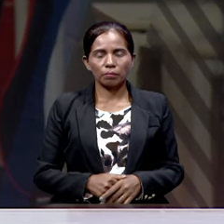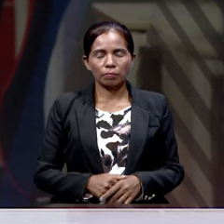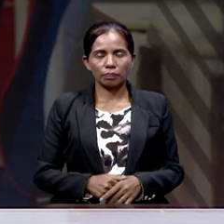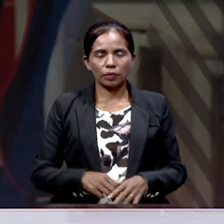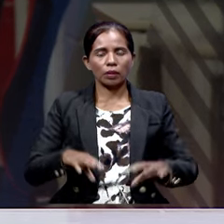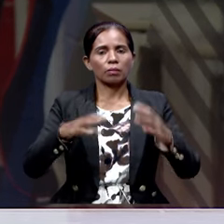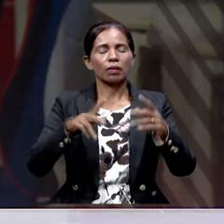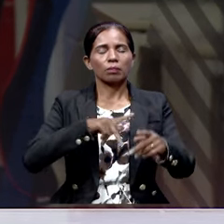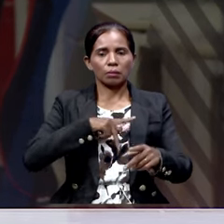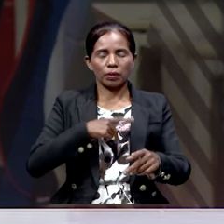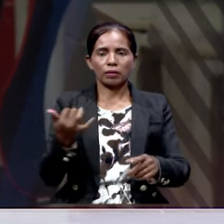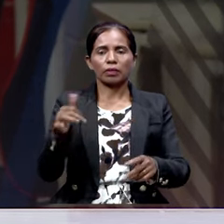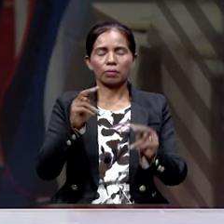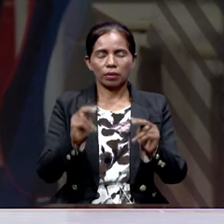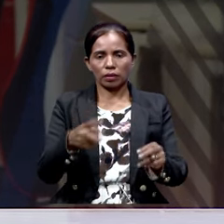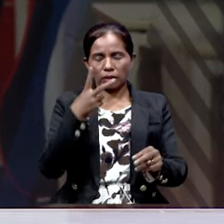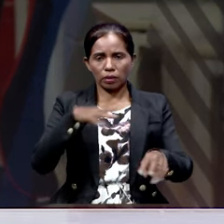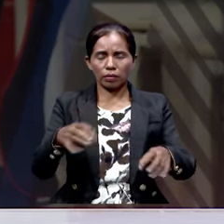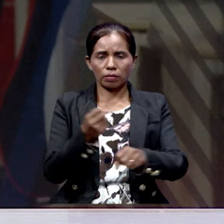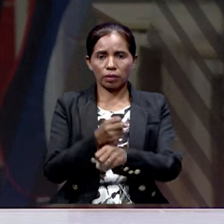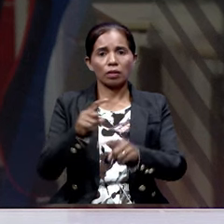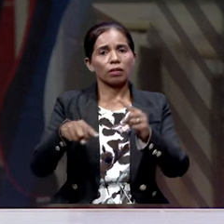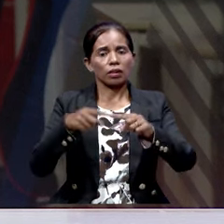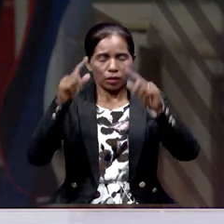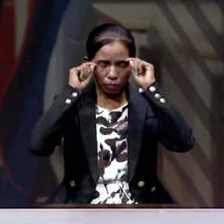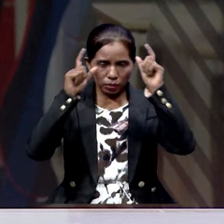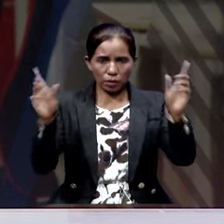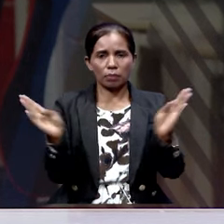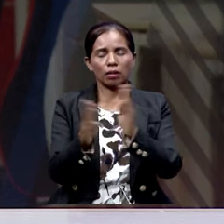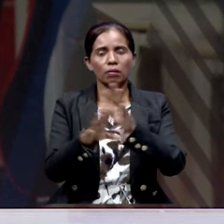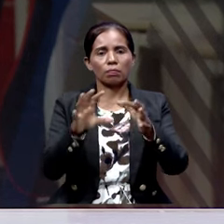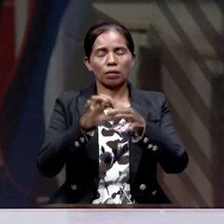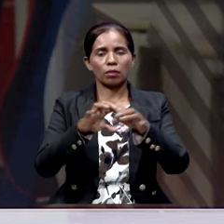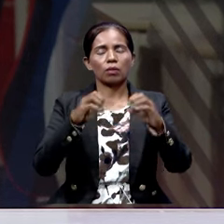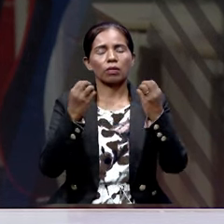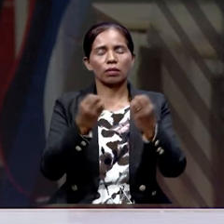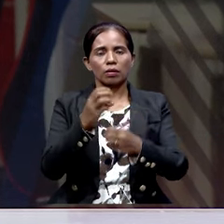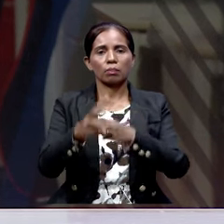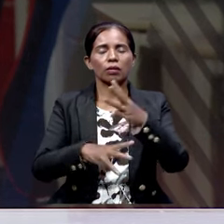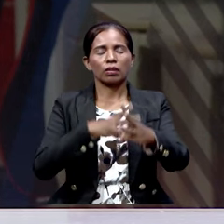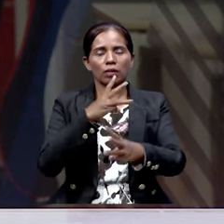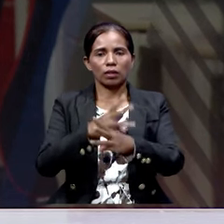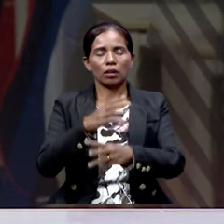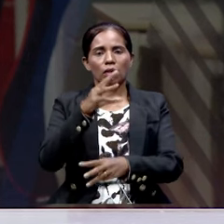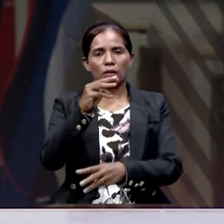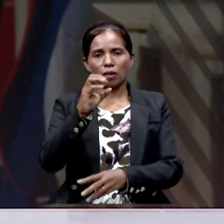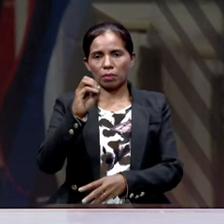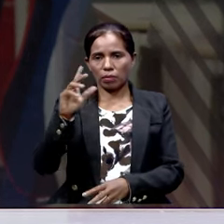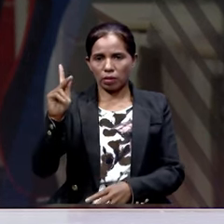Setor privado será precisa proativo lutando no Unir Timor-Leste sem um membro Organização Mundial a Comércio.